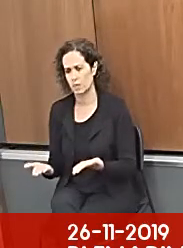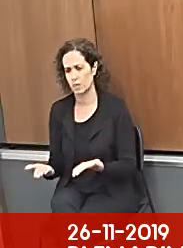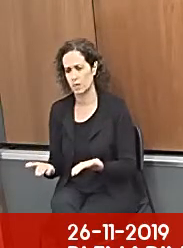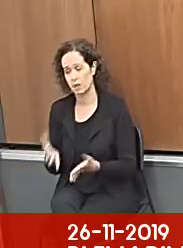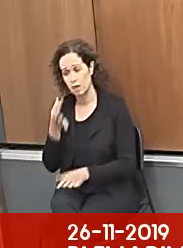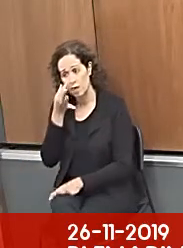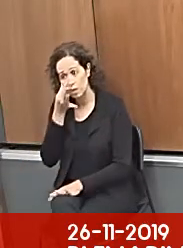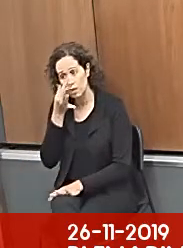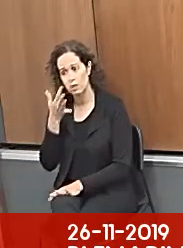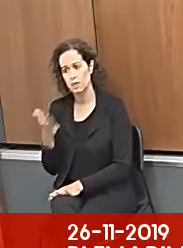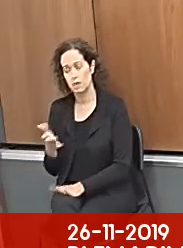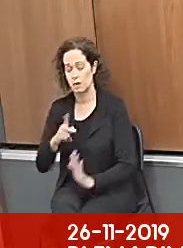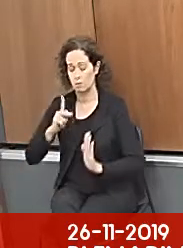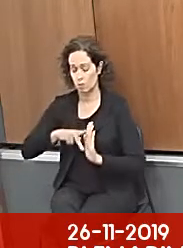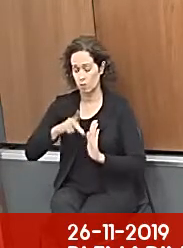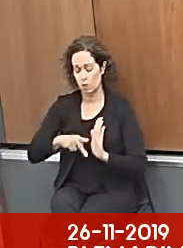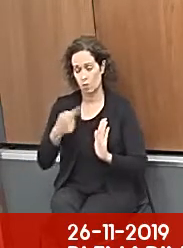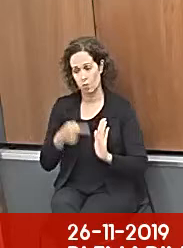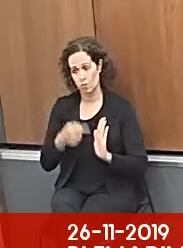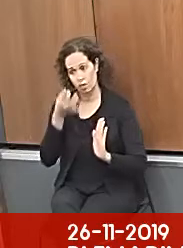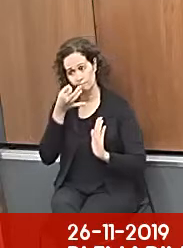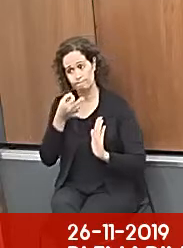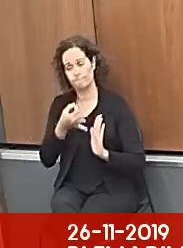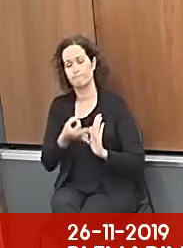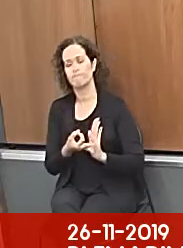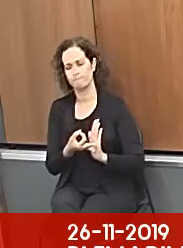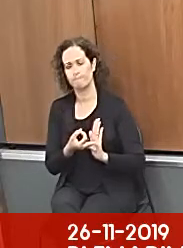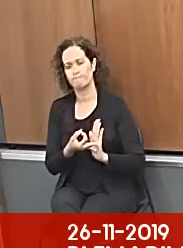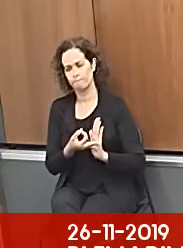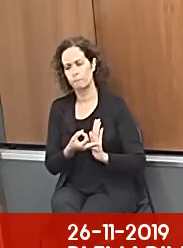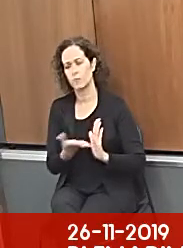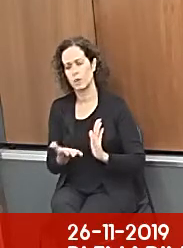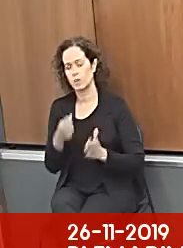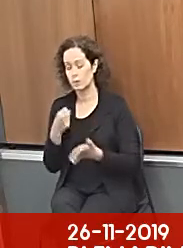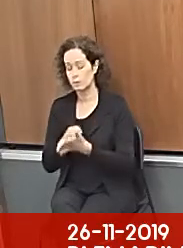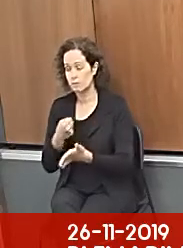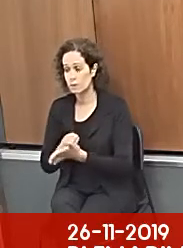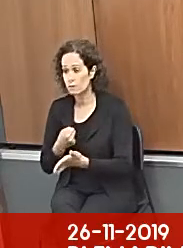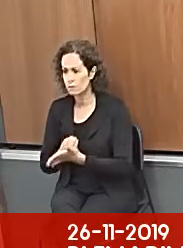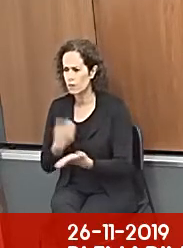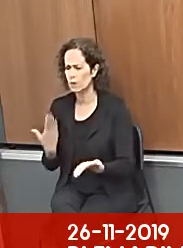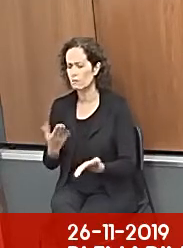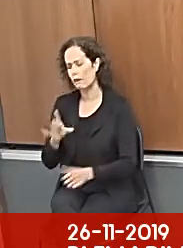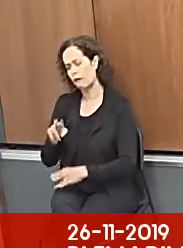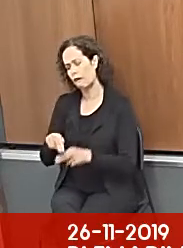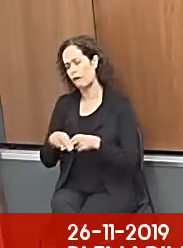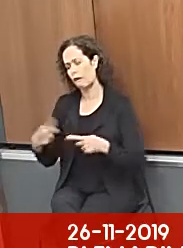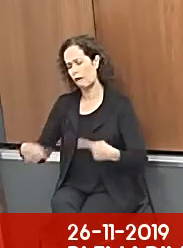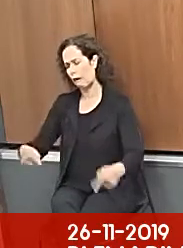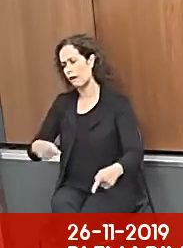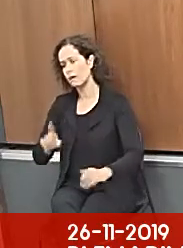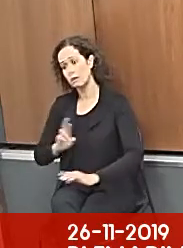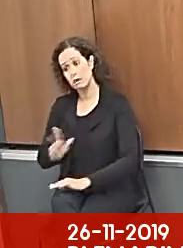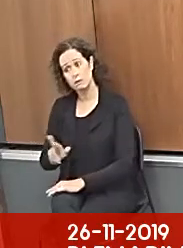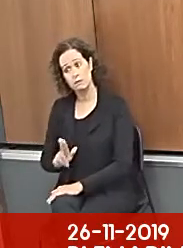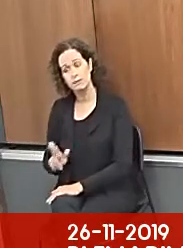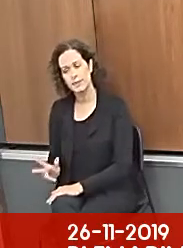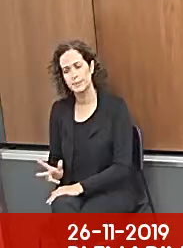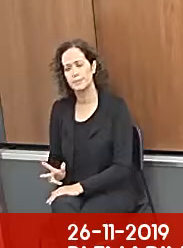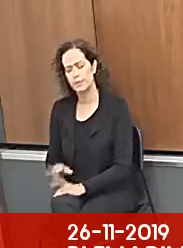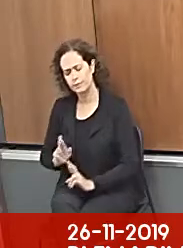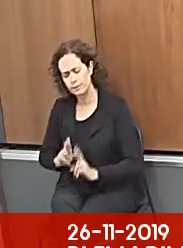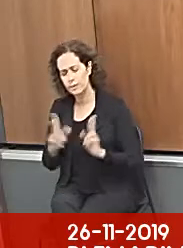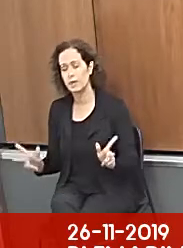bem o projeto do deputado Zé Guilherme. Ele está lutando pela causa, não é só questão política. Então, essa